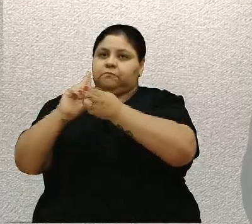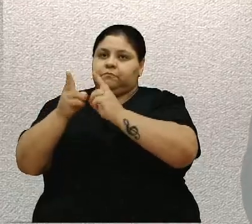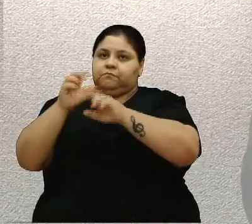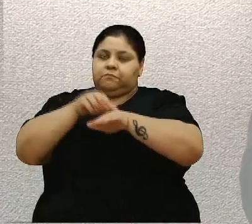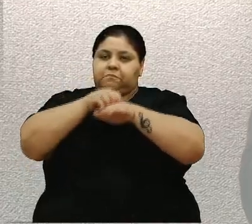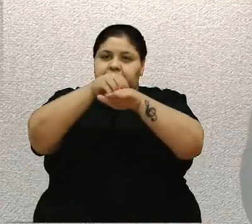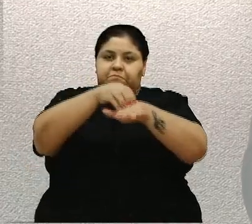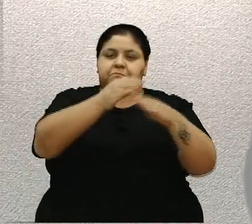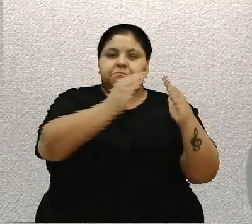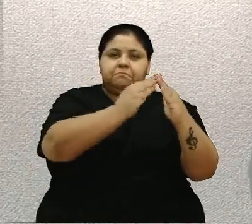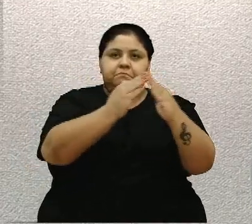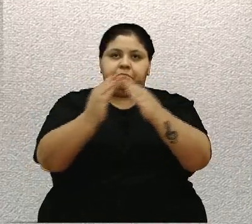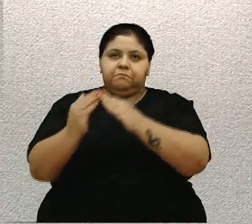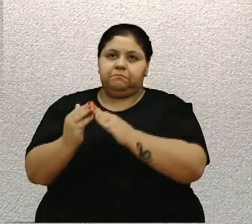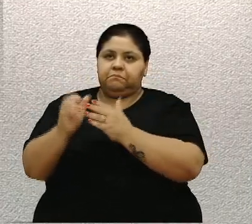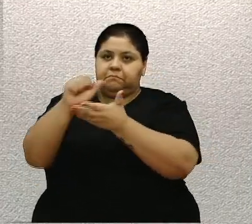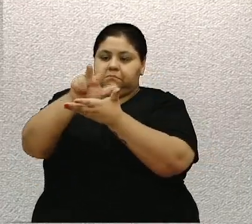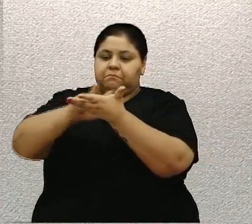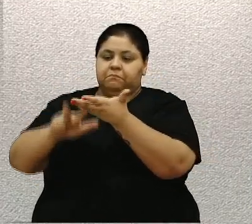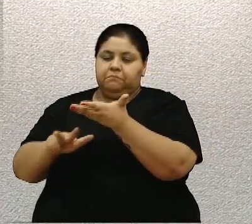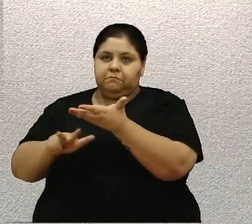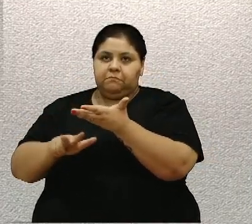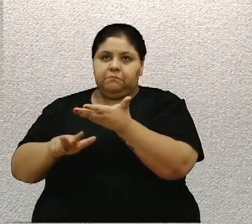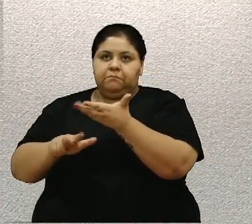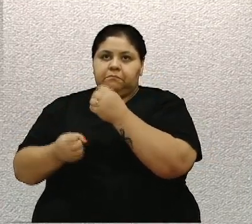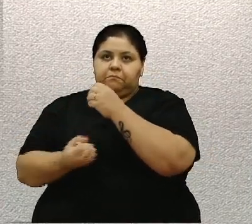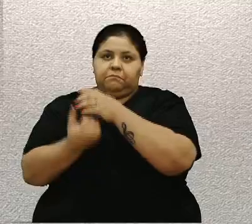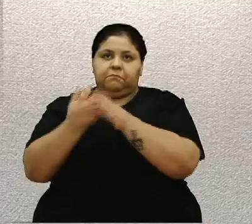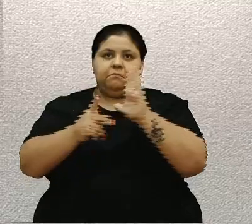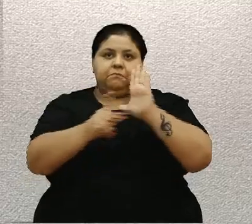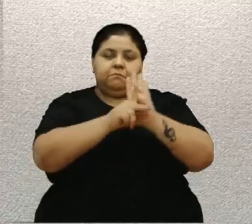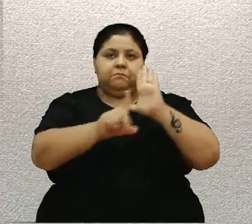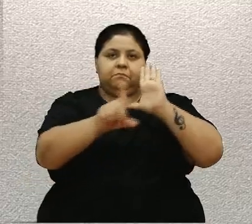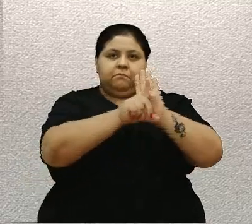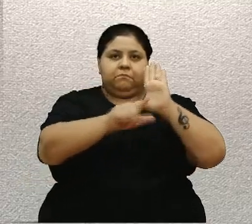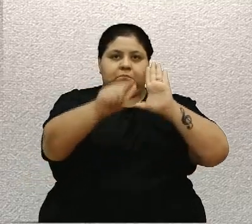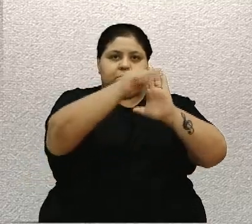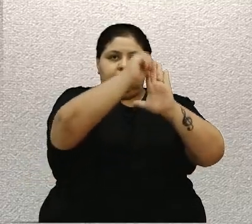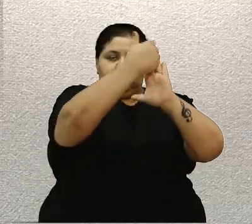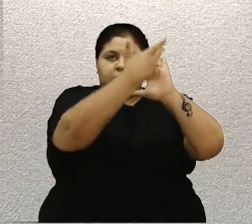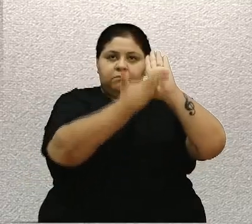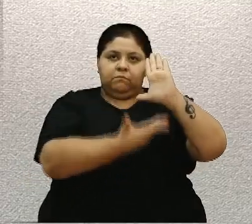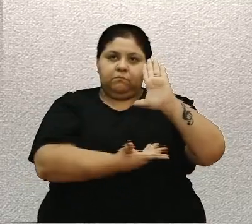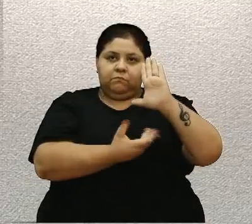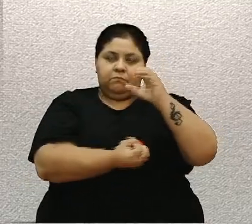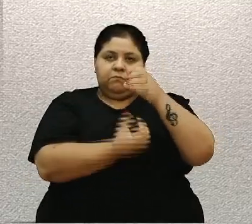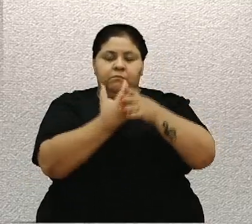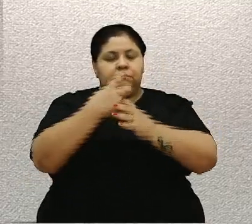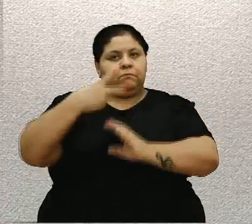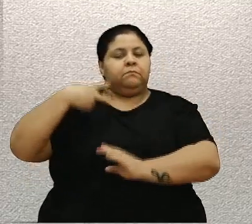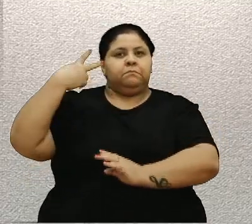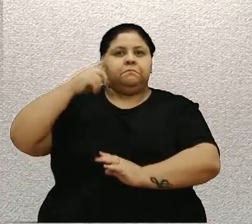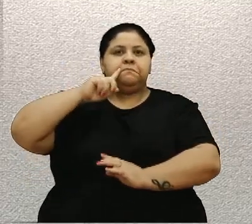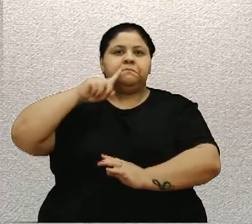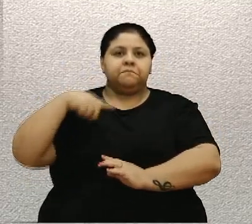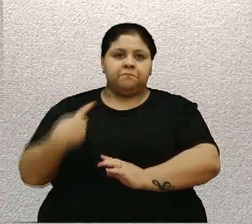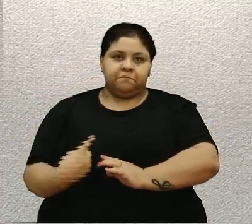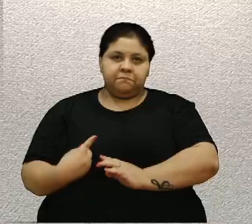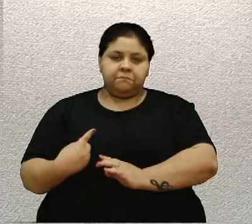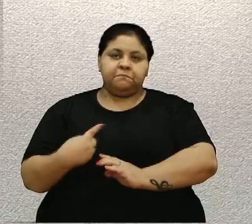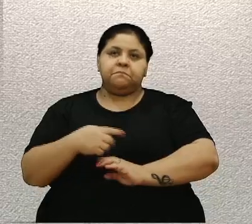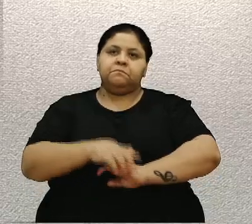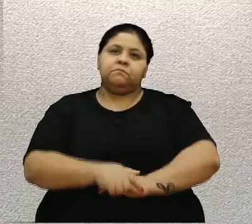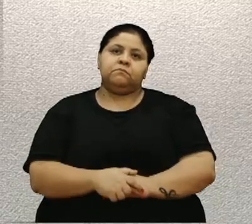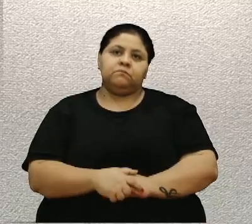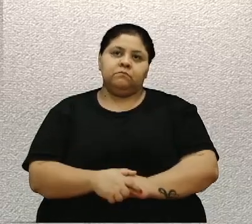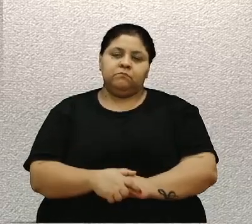Transporte e Habitação para análise e parecer do projeto de lei supramencionado, de autoria da vereadora Gladys Francisqueto